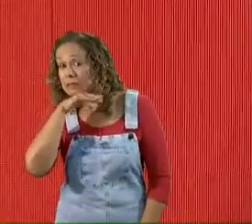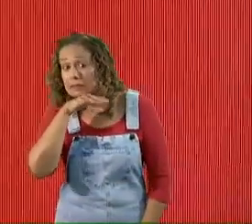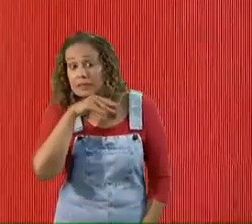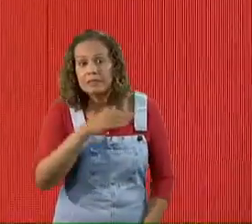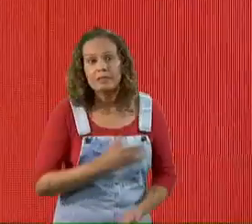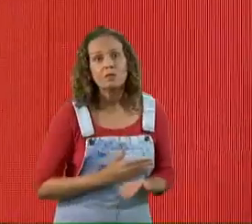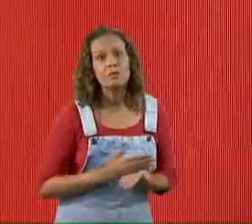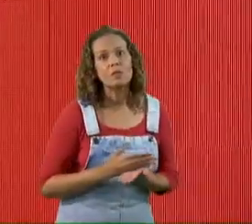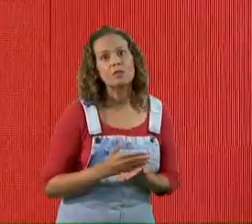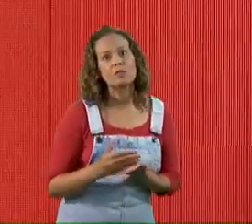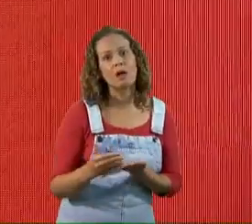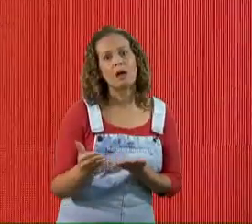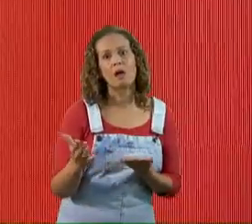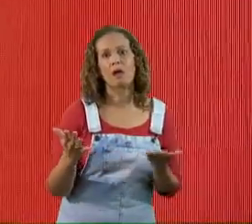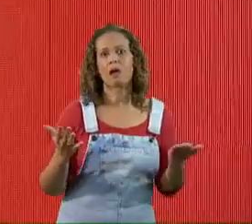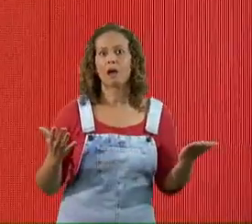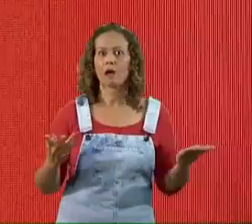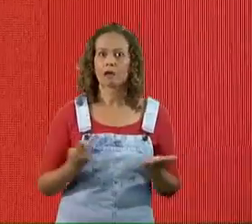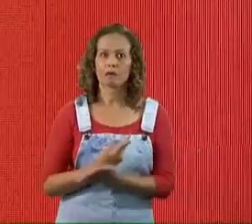que aconteceu?